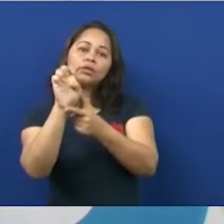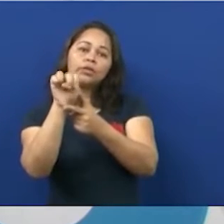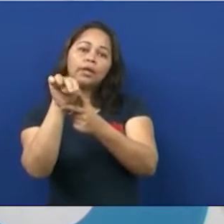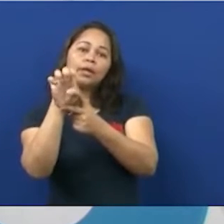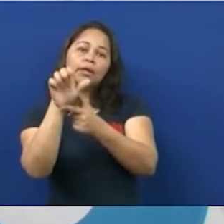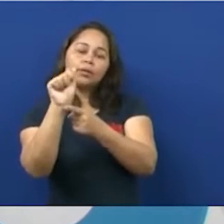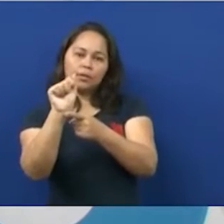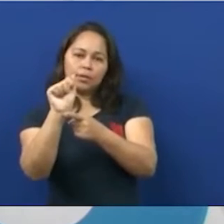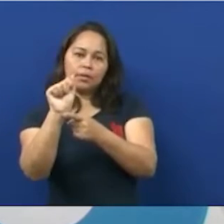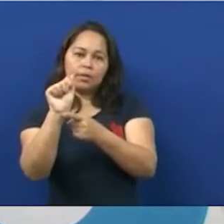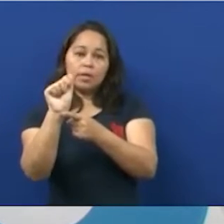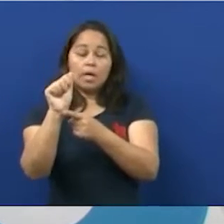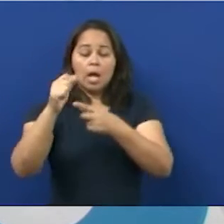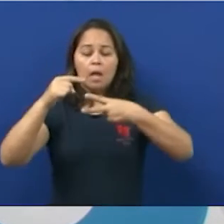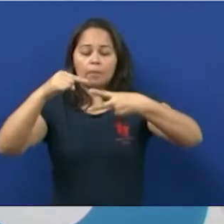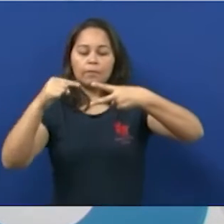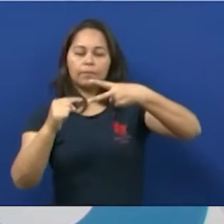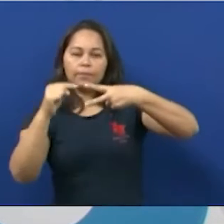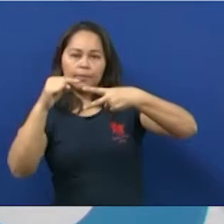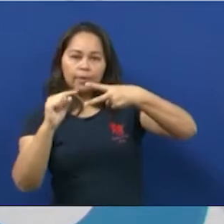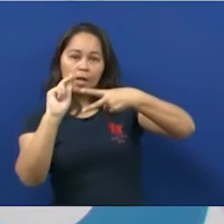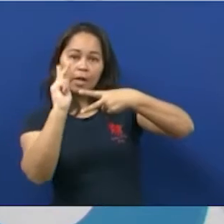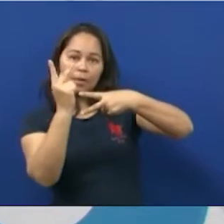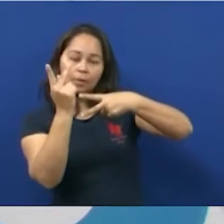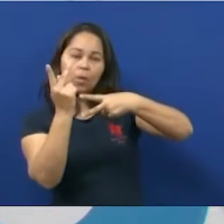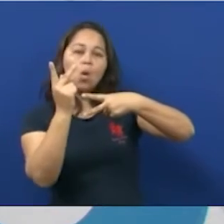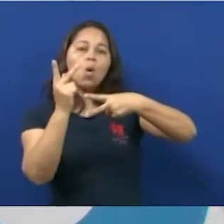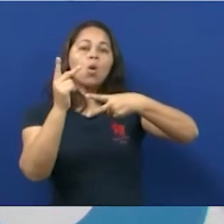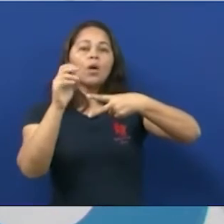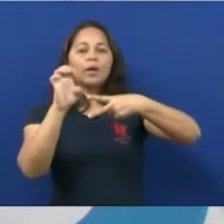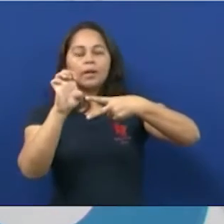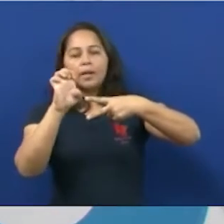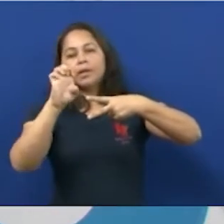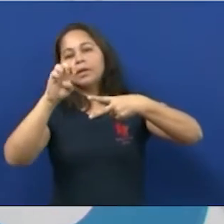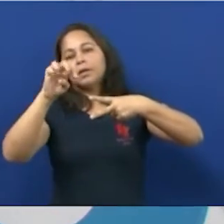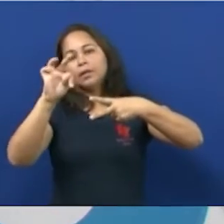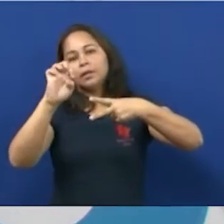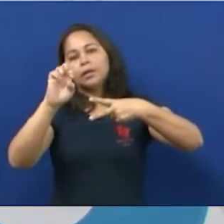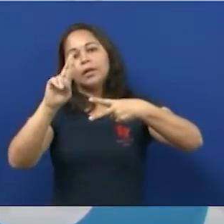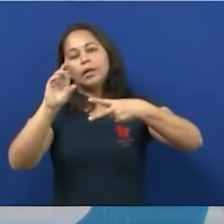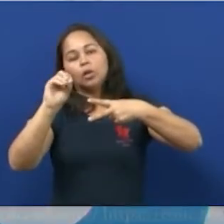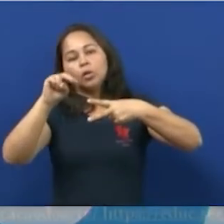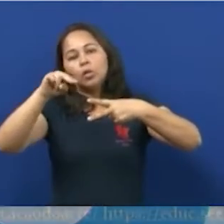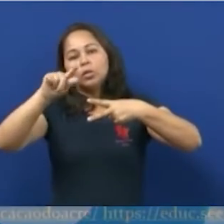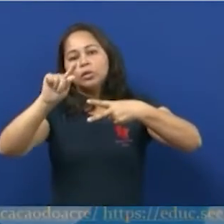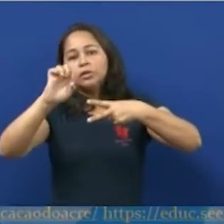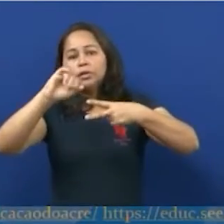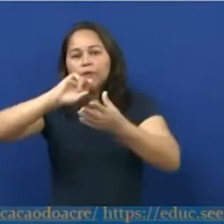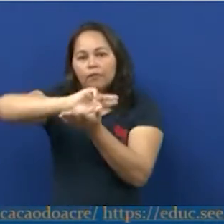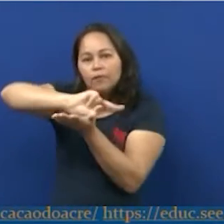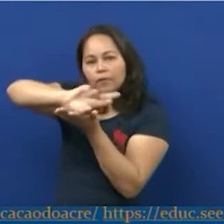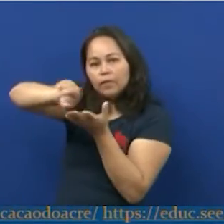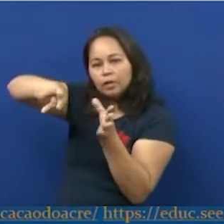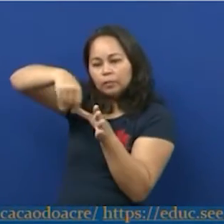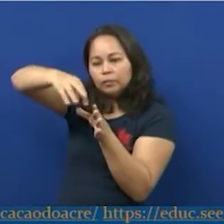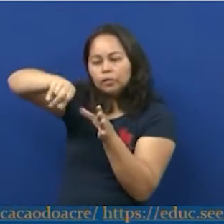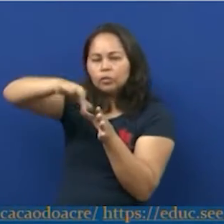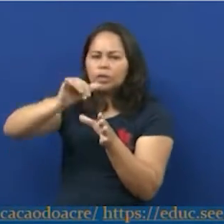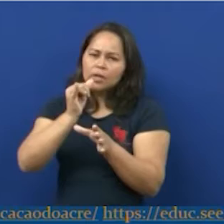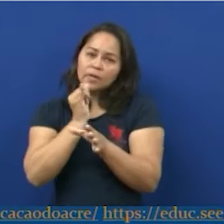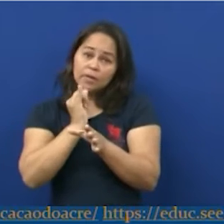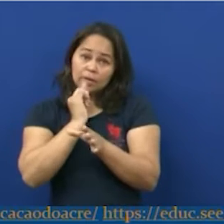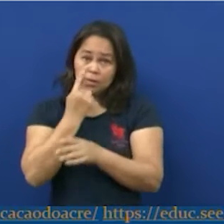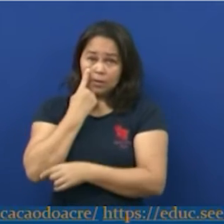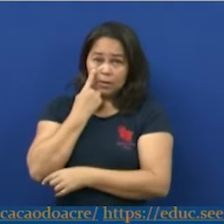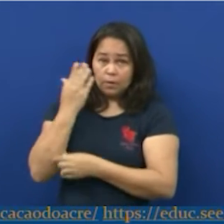toda a sua extensão. E as misturas heterogêneas, elas têm duas ou mais fases em toda a sua extensão. Quando você olha o exemplo dado